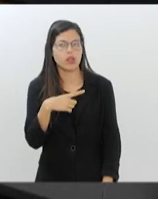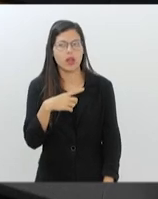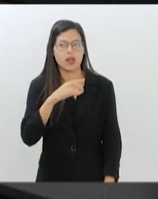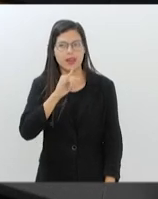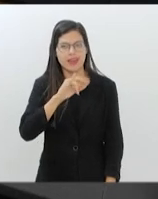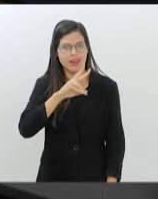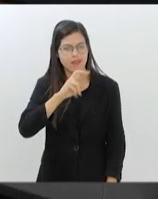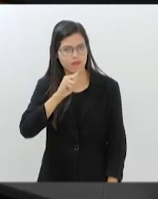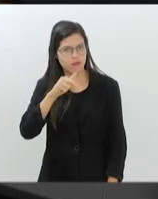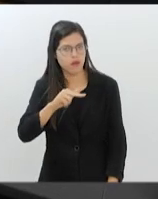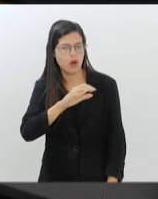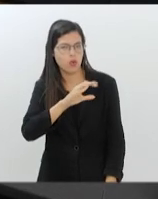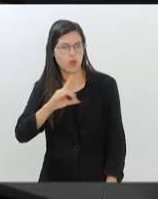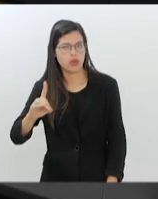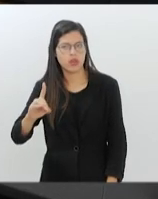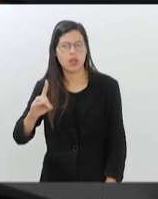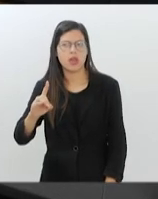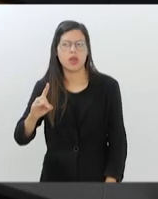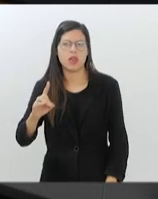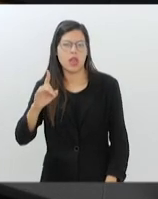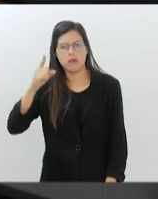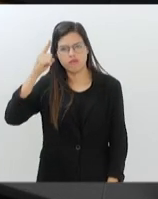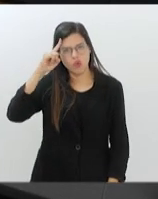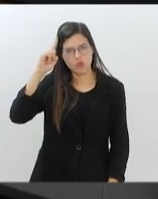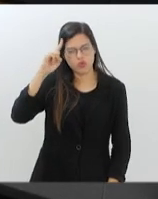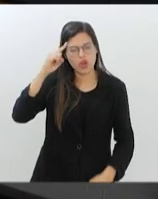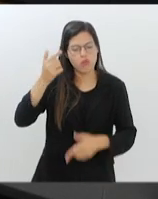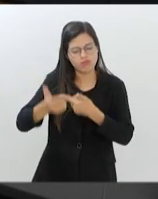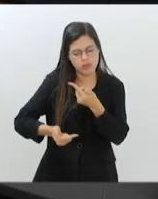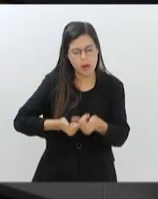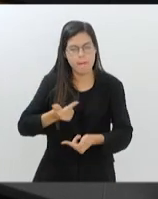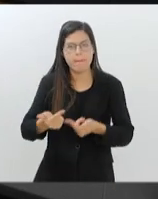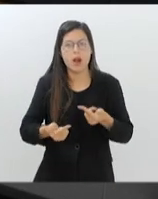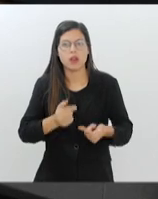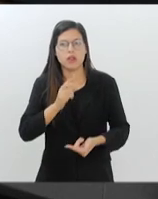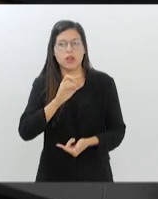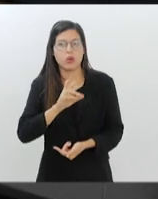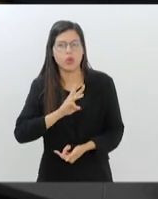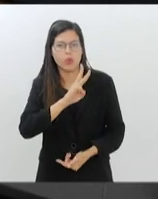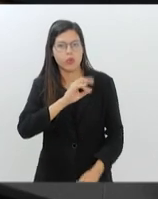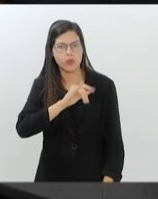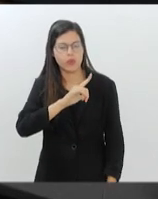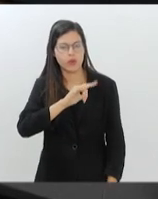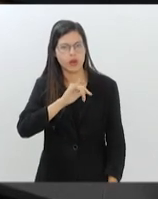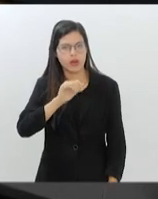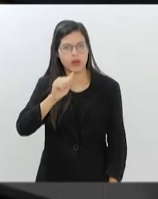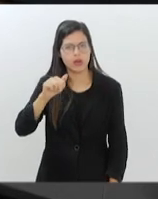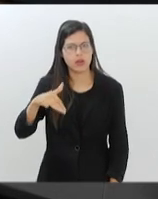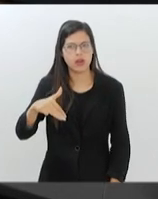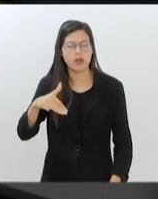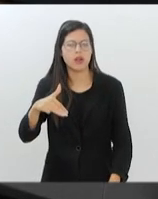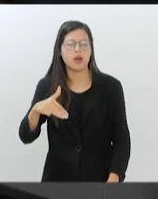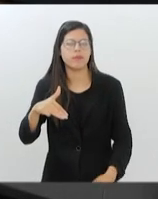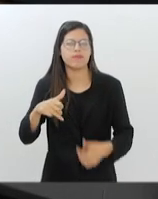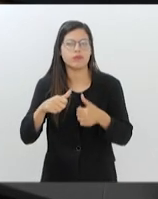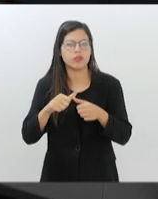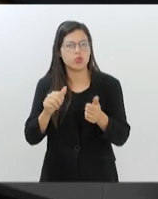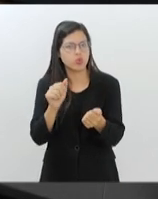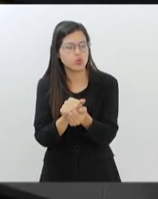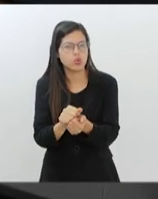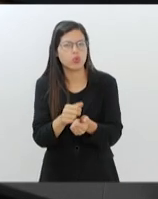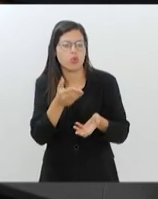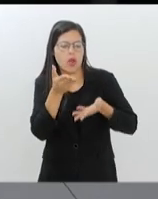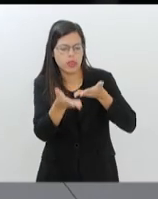Ivan que coordena o fluxo do dia a dia nós temos William que fica ali todos os dias junto a a ao